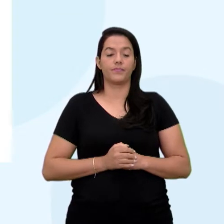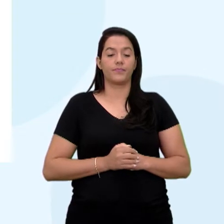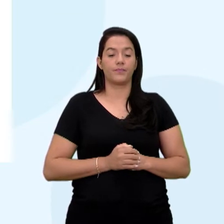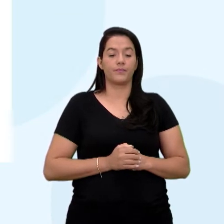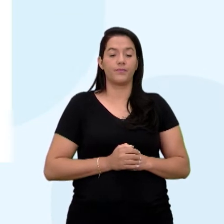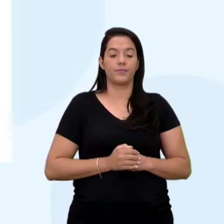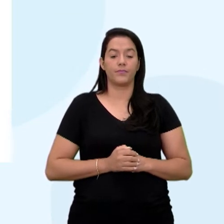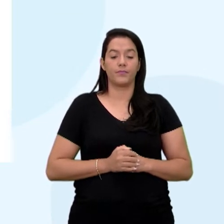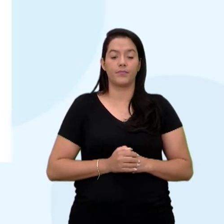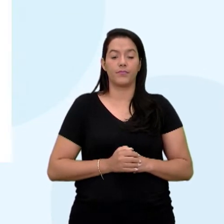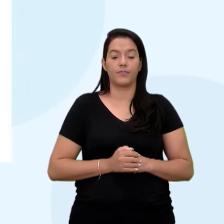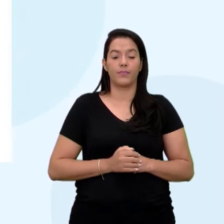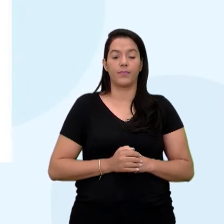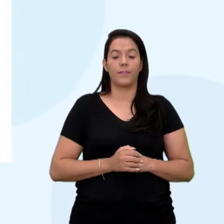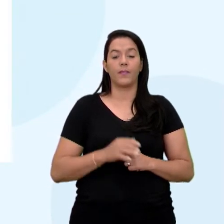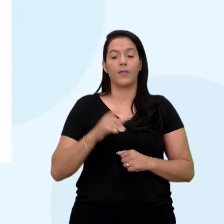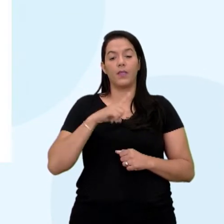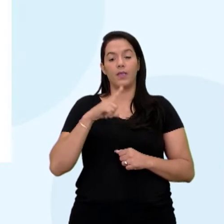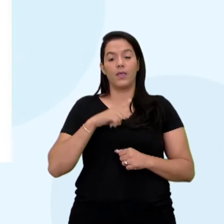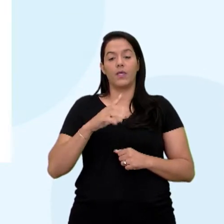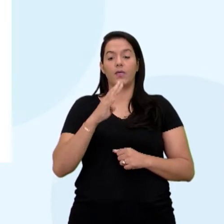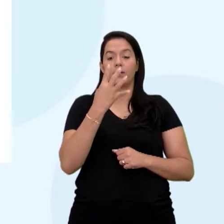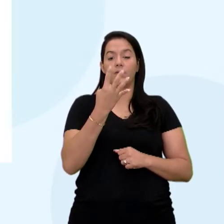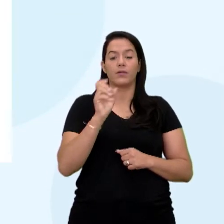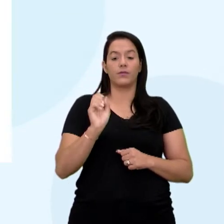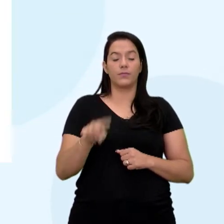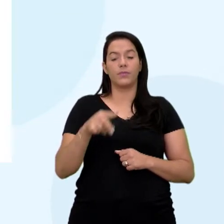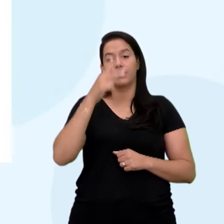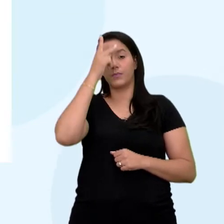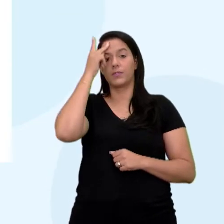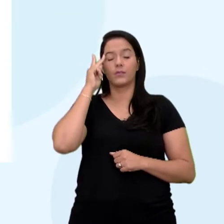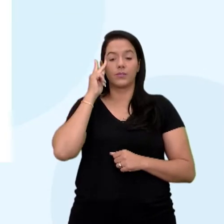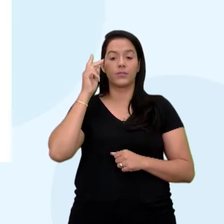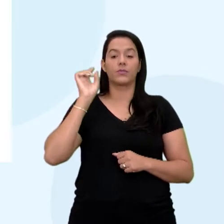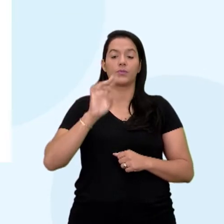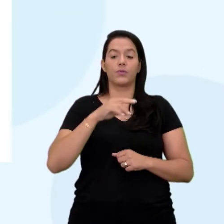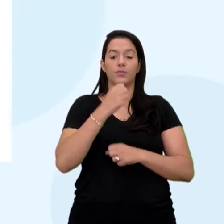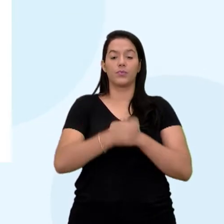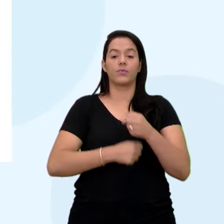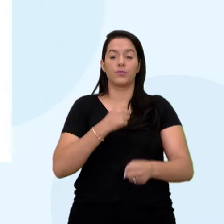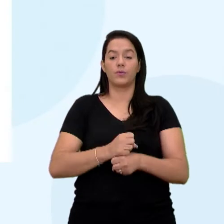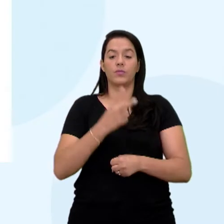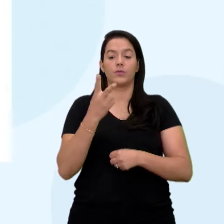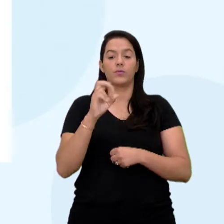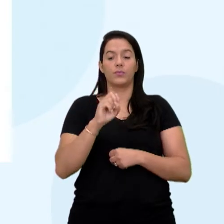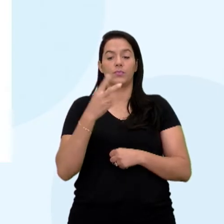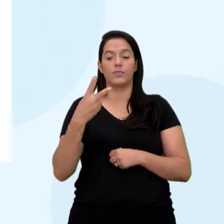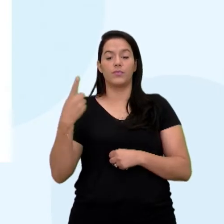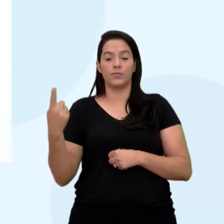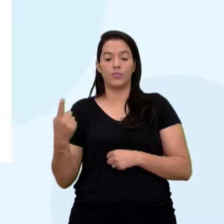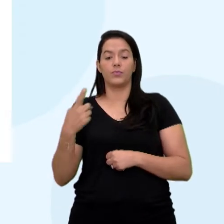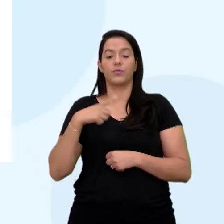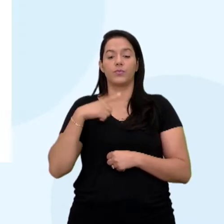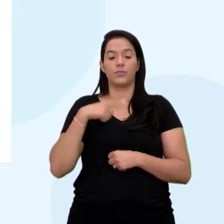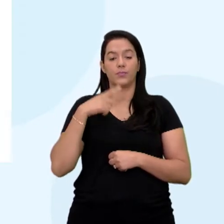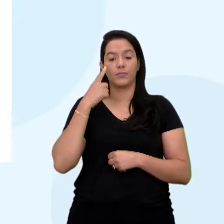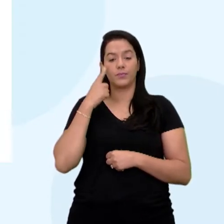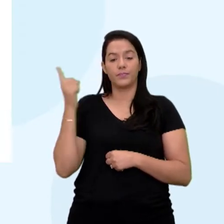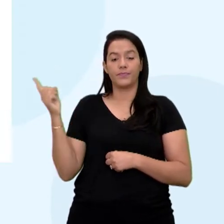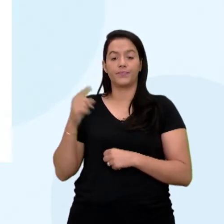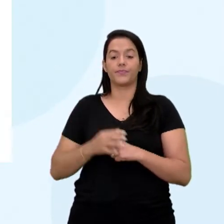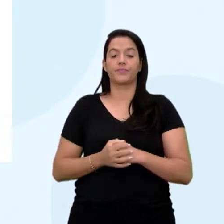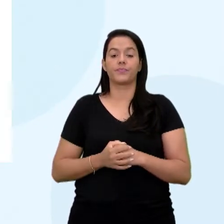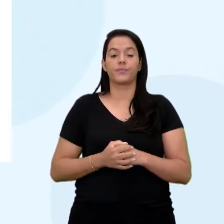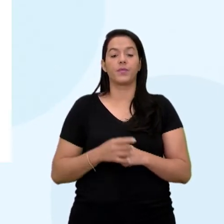Nós tivemos aí perto de 4 mil pessoas acolhidas só em 2021. Esse dado aqui me chamou a atenção, Fabi. A